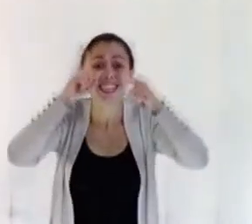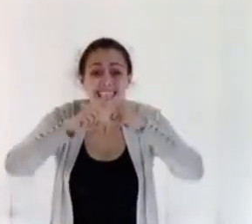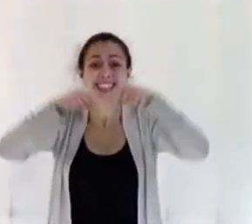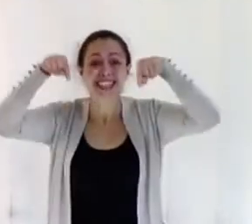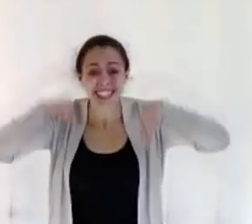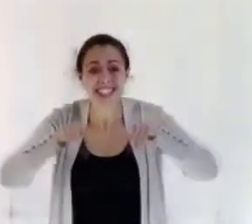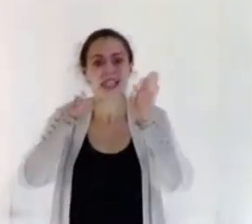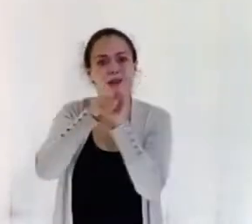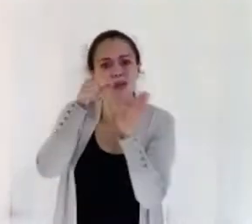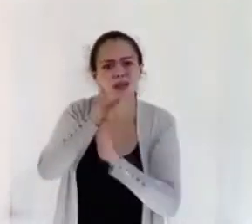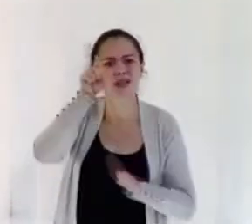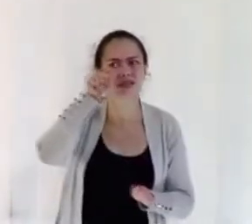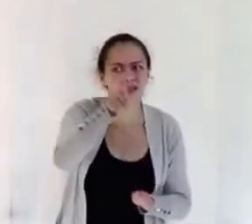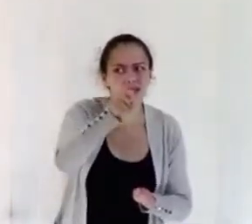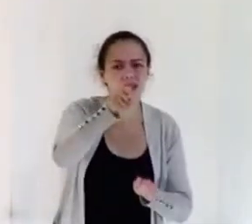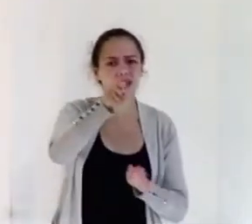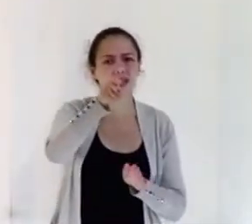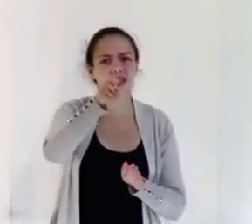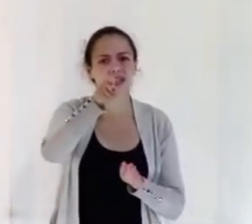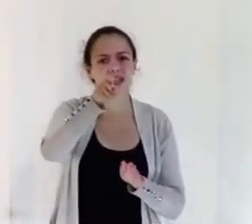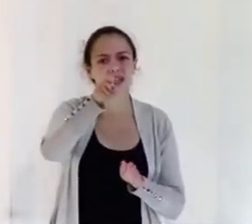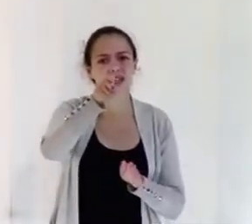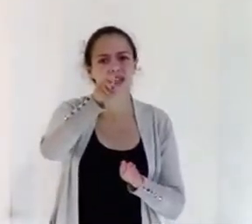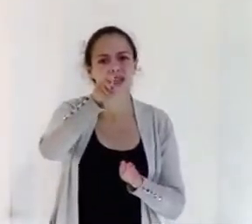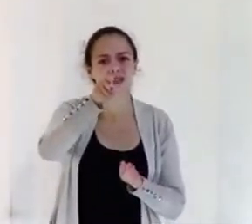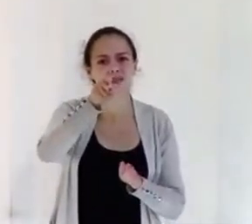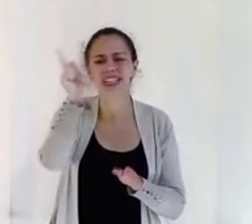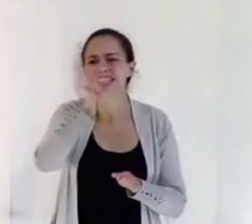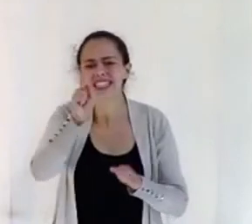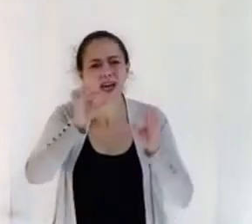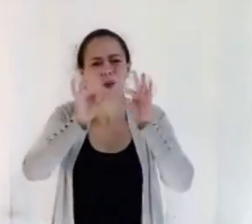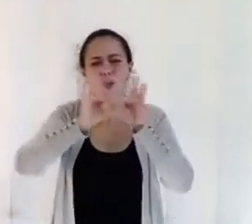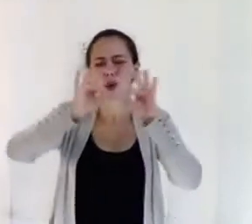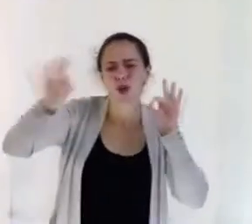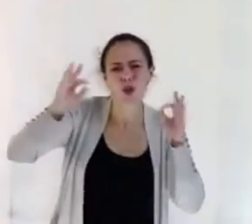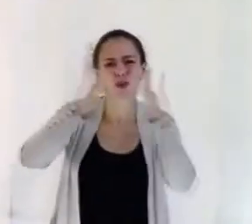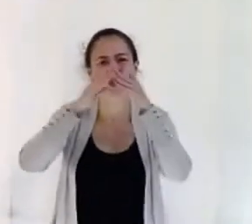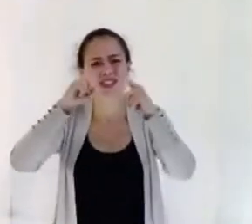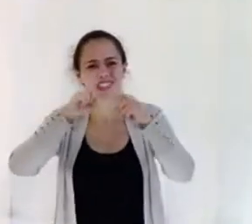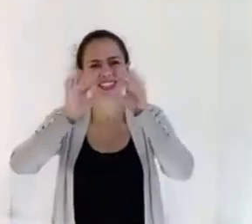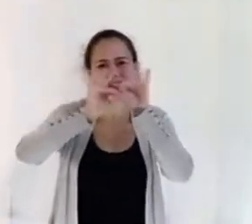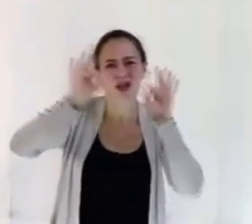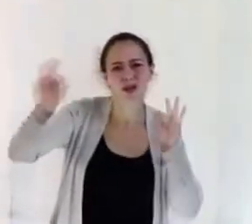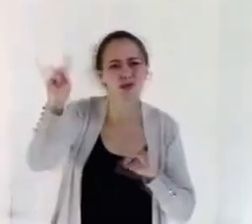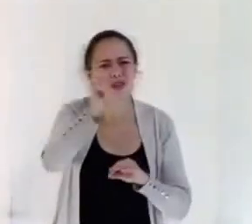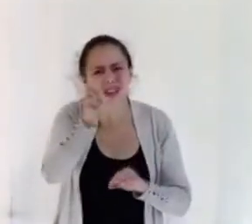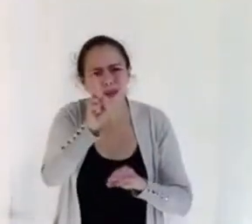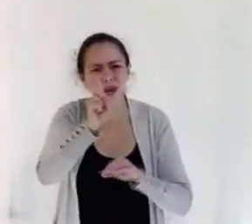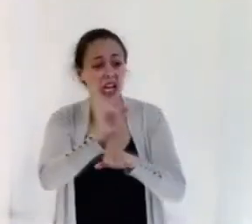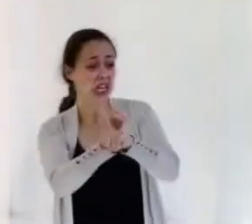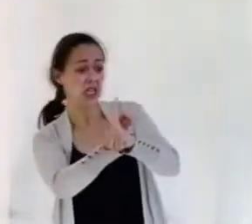seja pastoreado por um youtuber, seja pastoreado por um pastor local. Mas não deixe